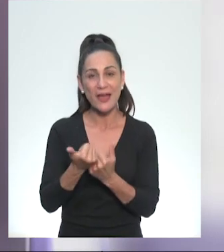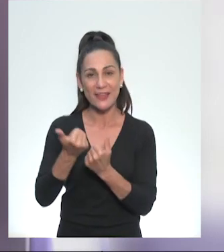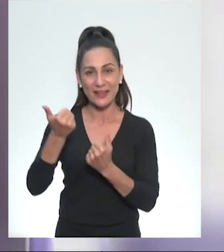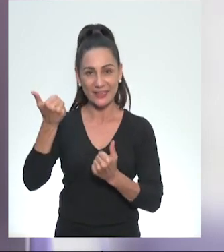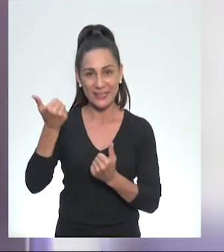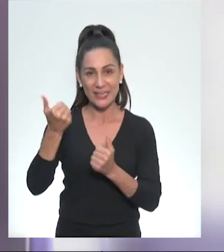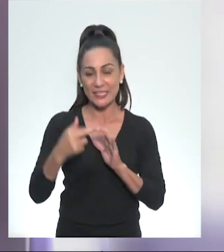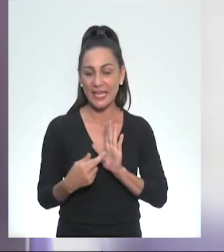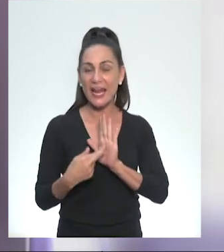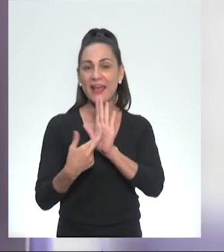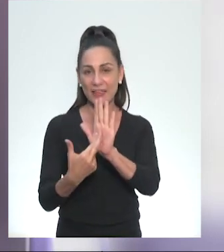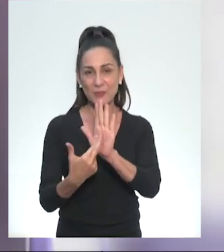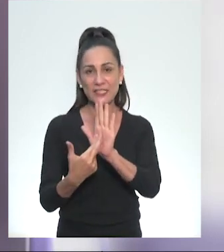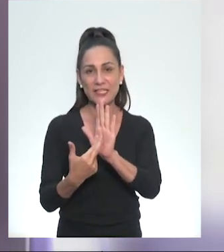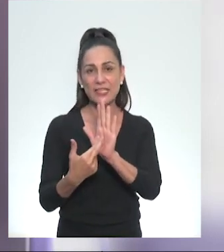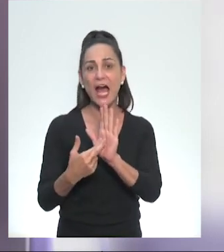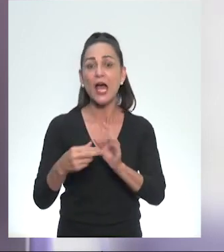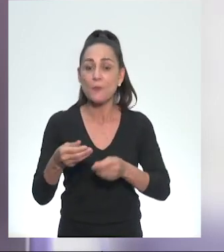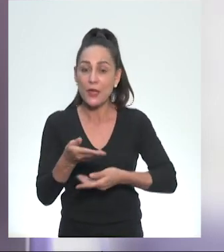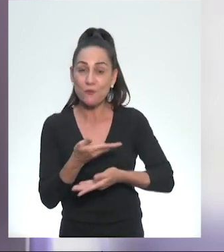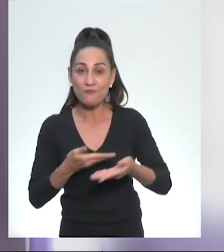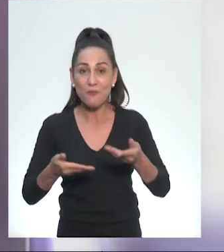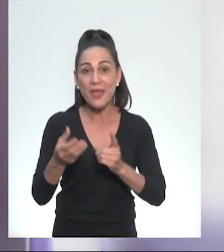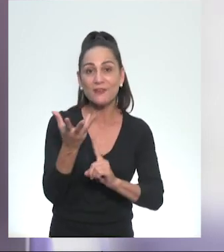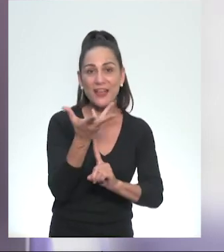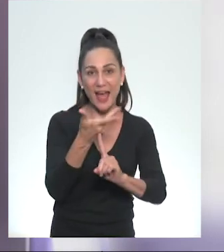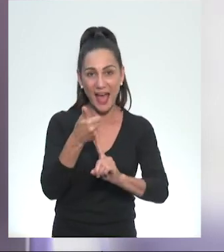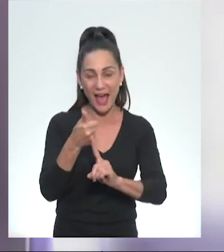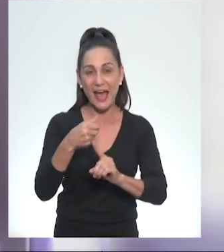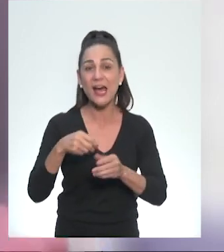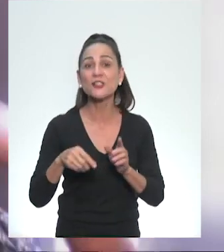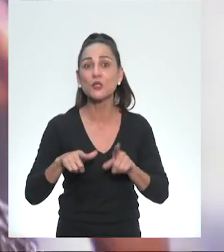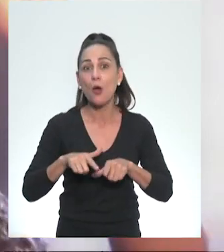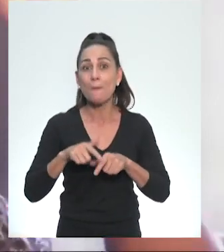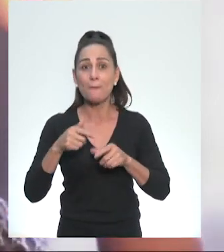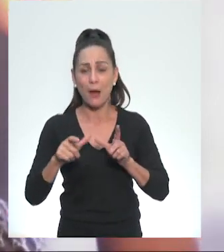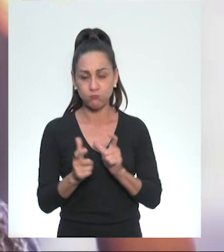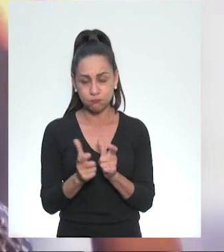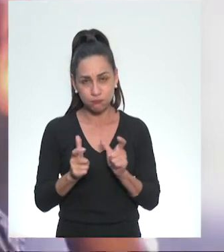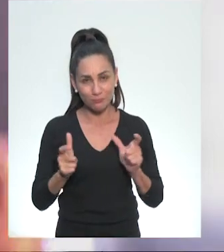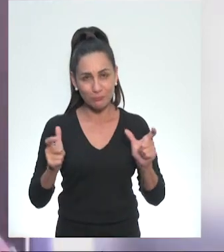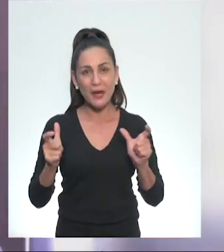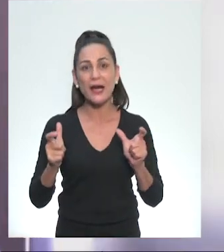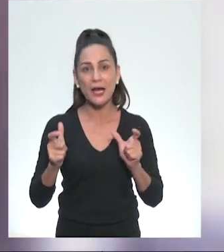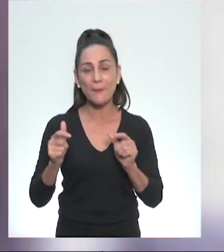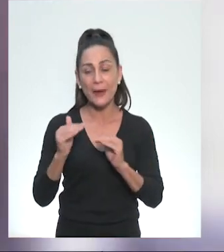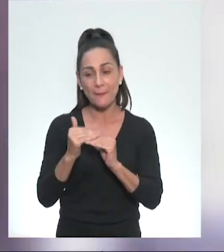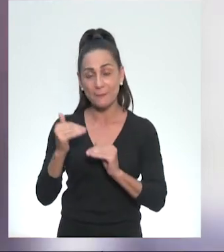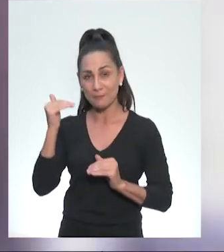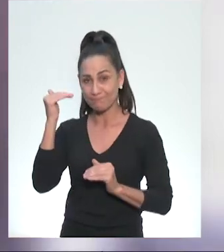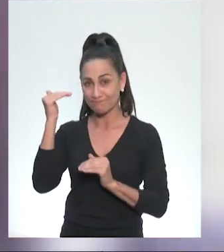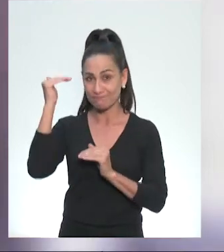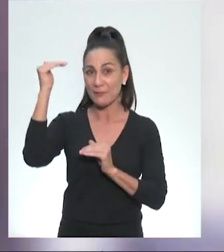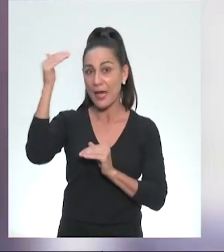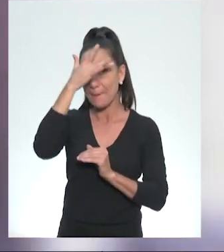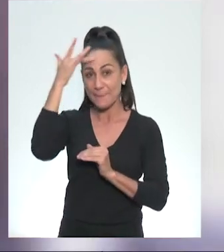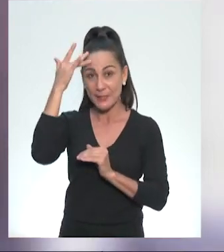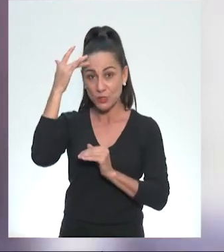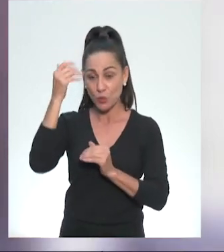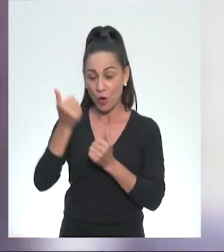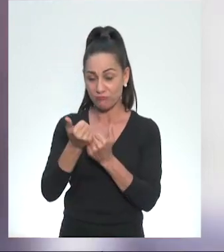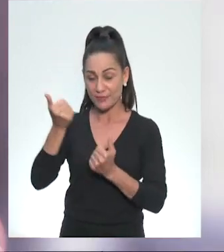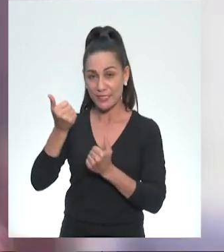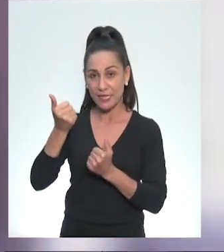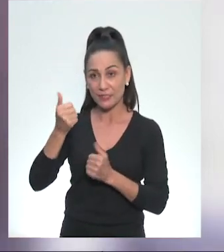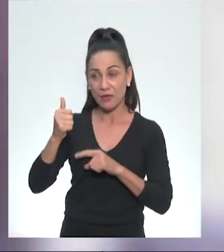que era representada por meio da arte, dando-se maior tamanho para personagens de alta hierarquia